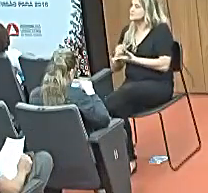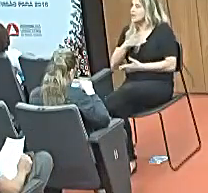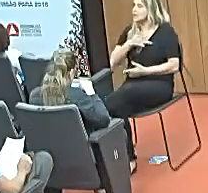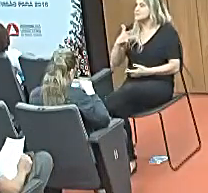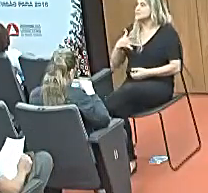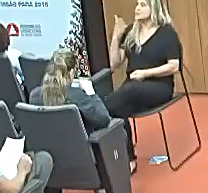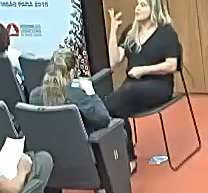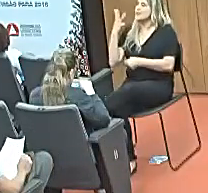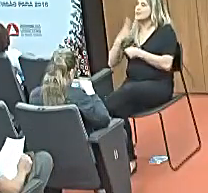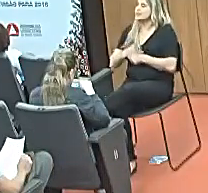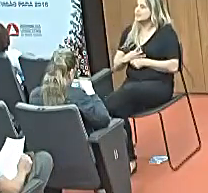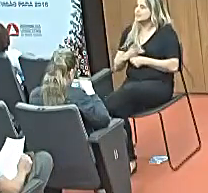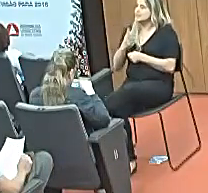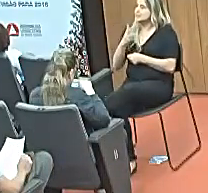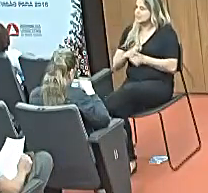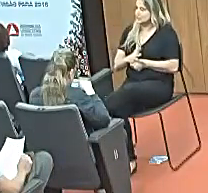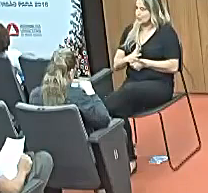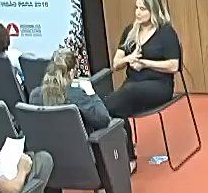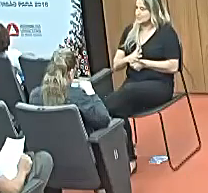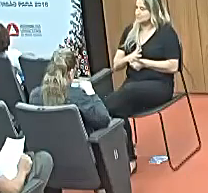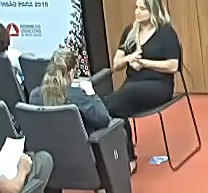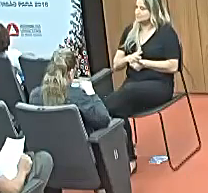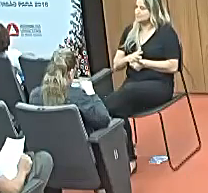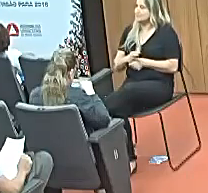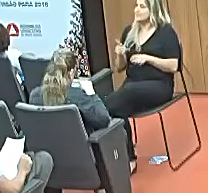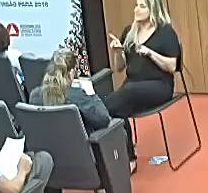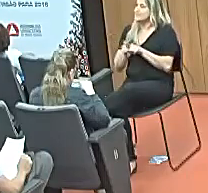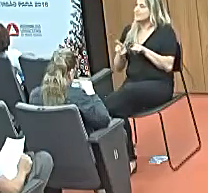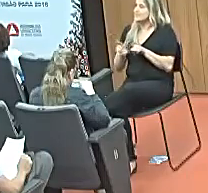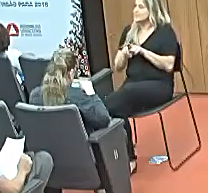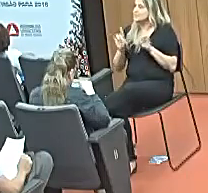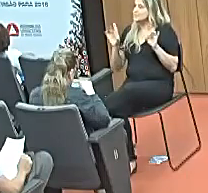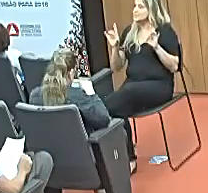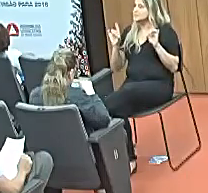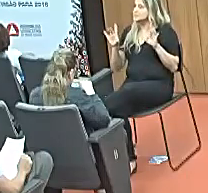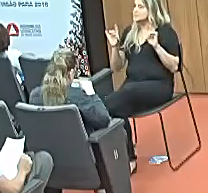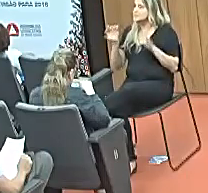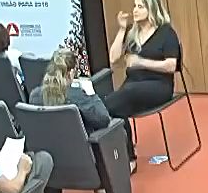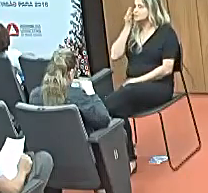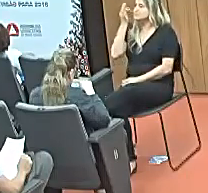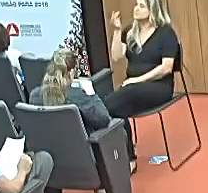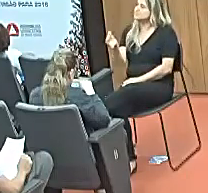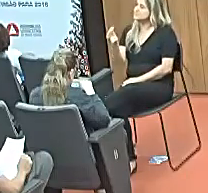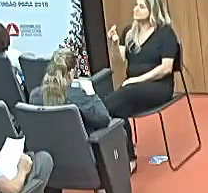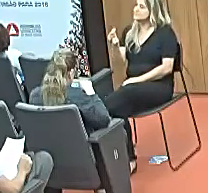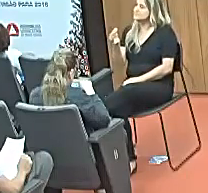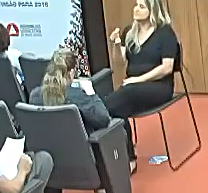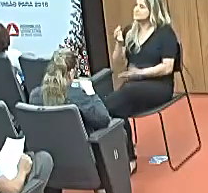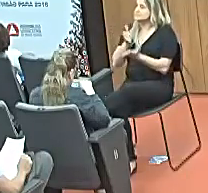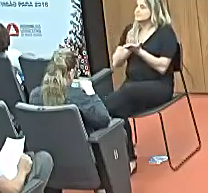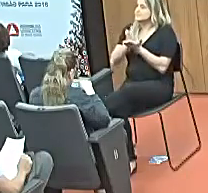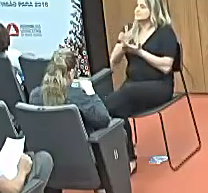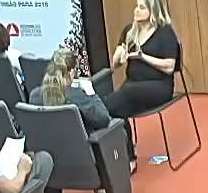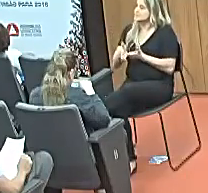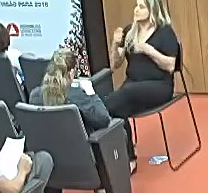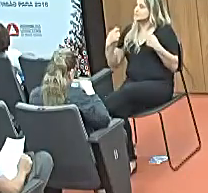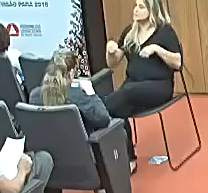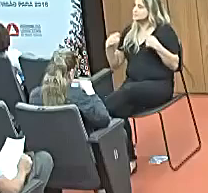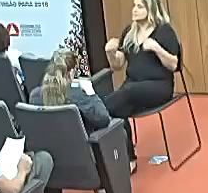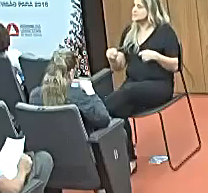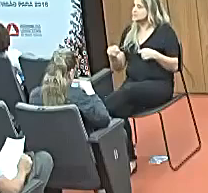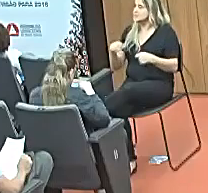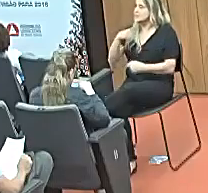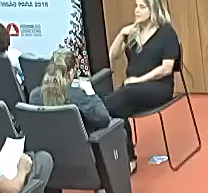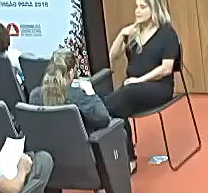com fluxos definidos e especial atenção a esse segmento na rede de atendimento psicossocial na prevenção